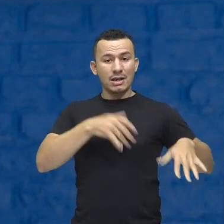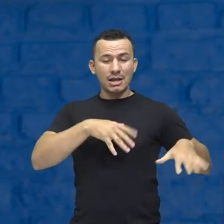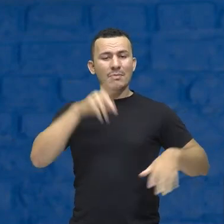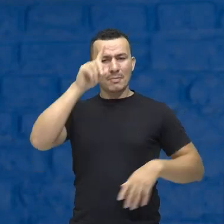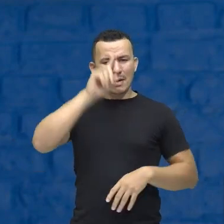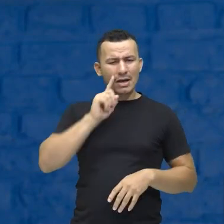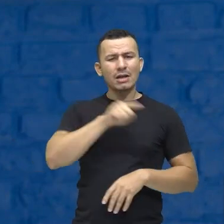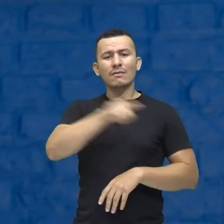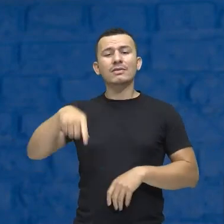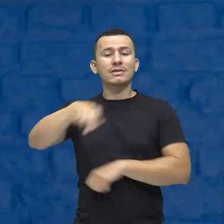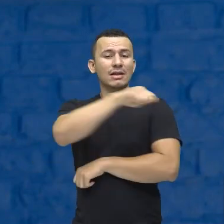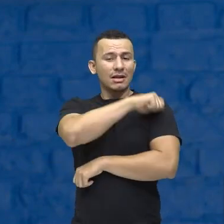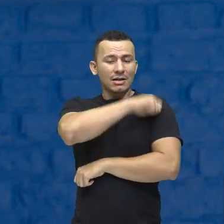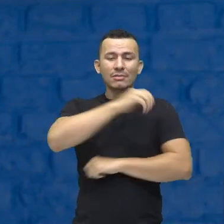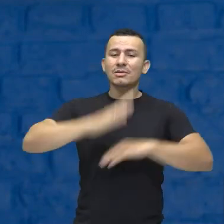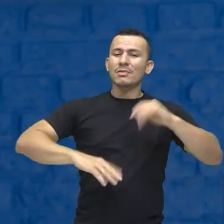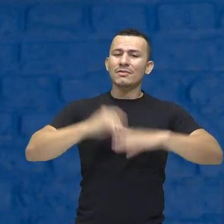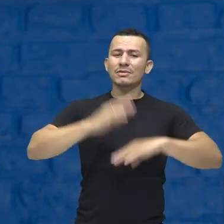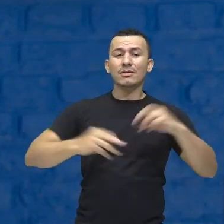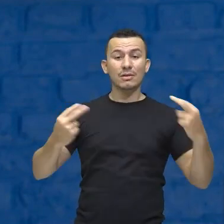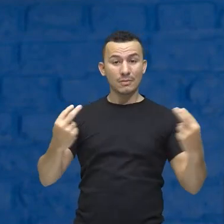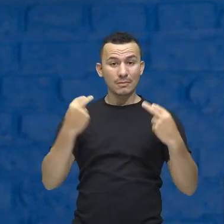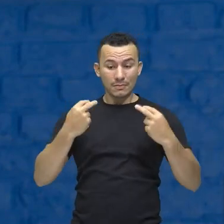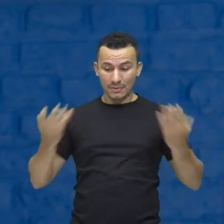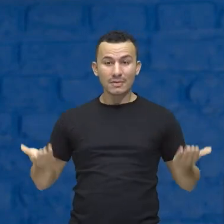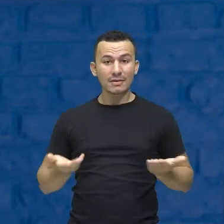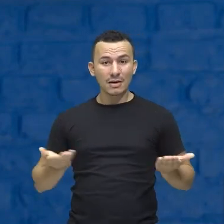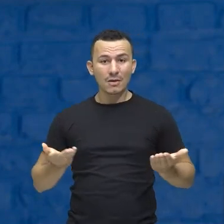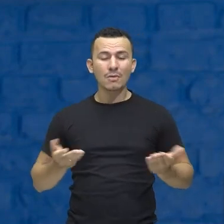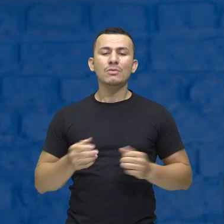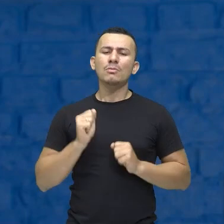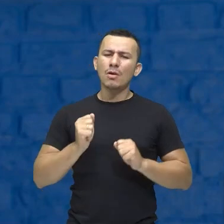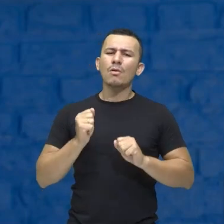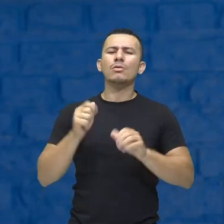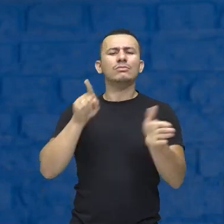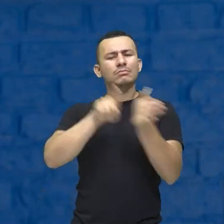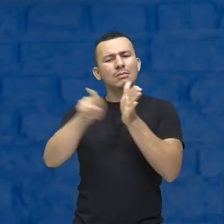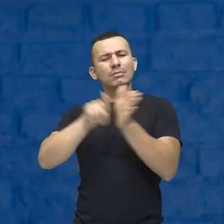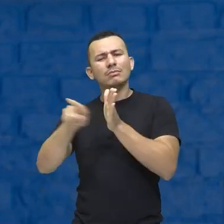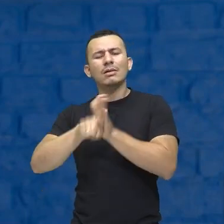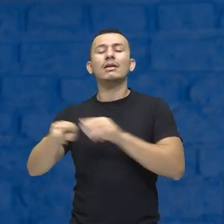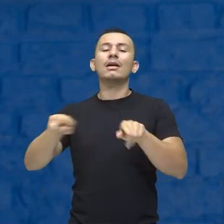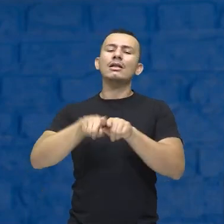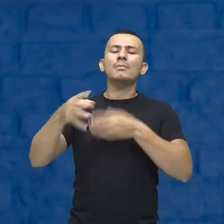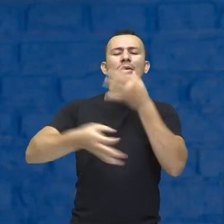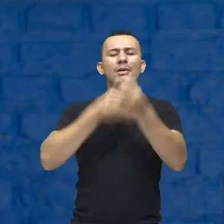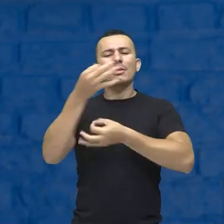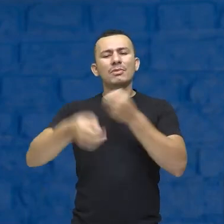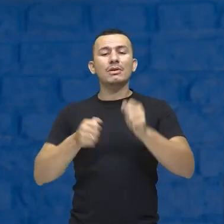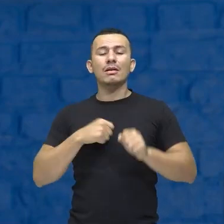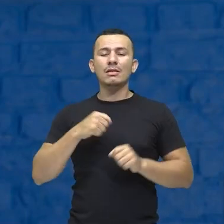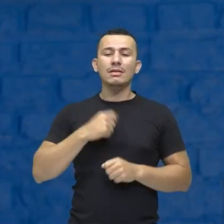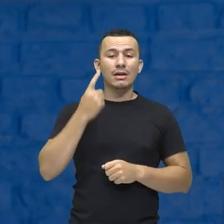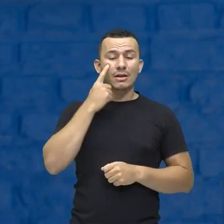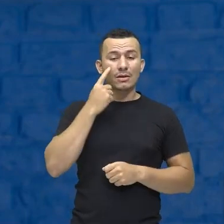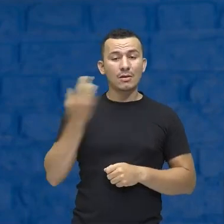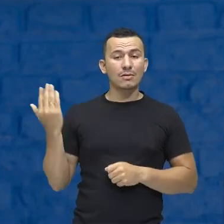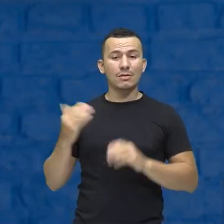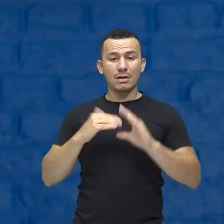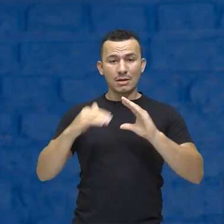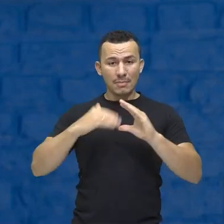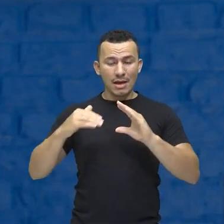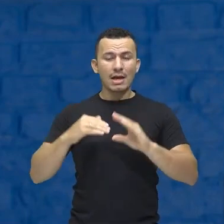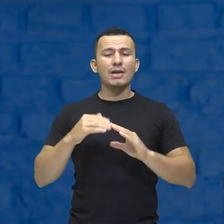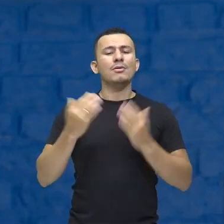estudante, profissional, que está aí acompanhando o programa, você pode enviar suas perguntas, suas sugestões para o e-mail